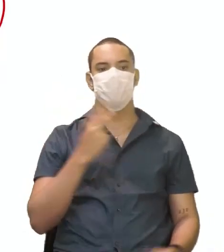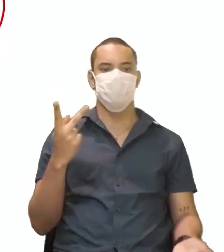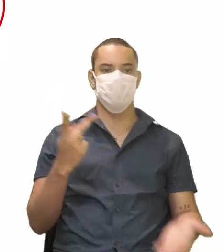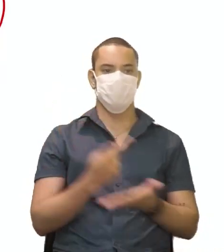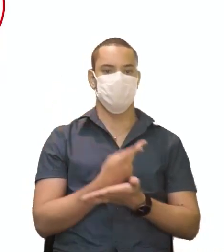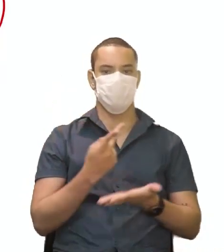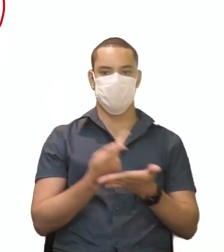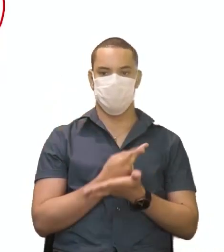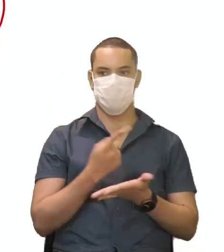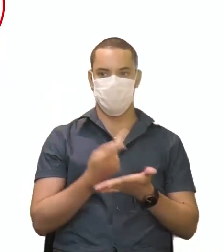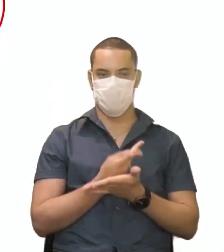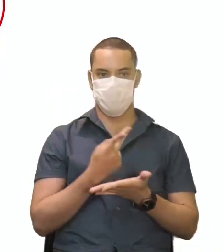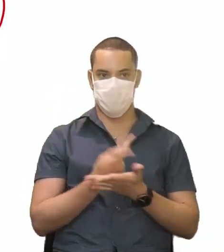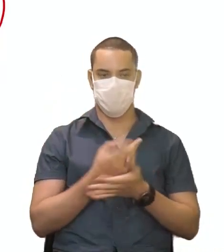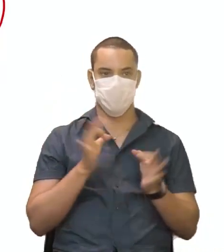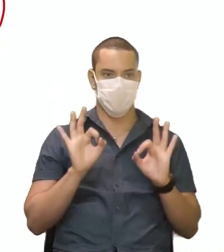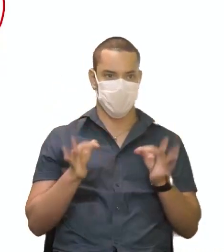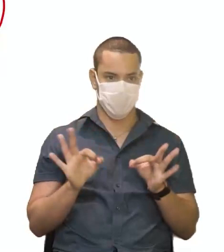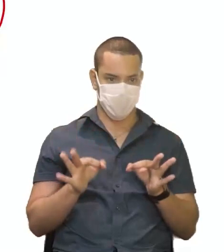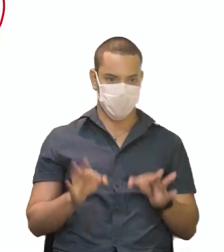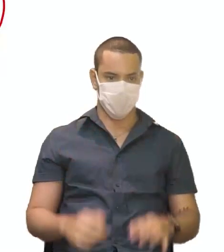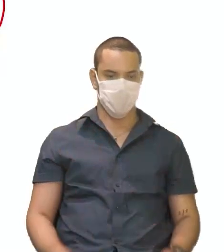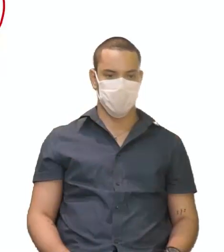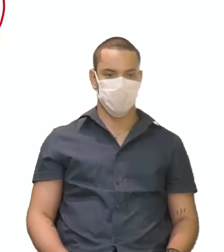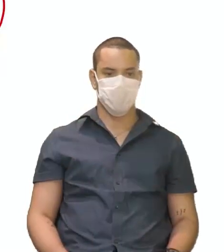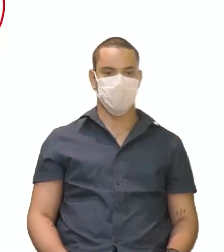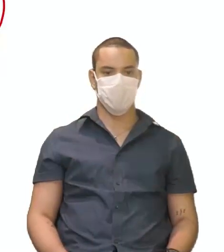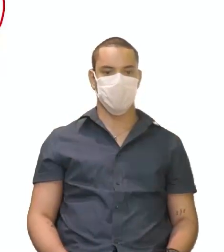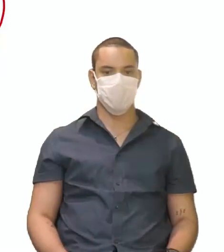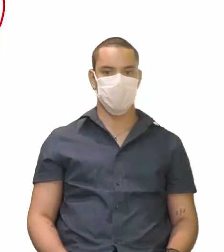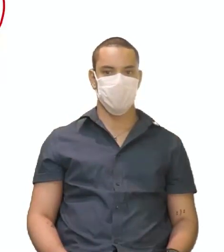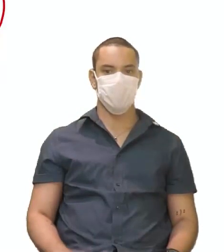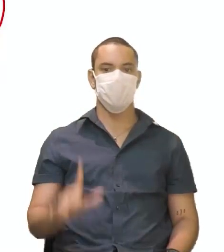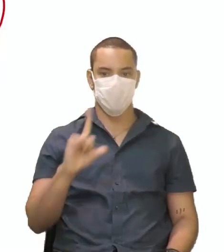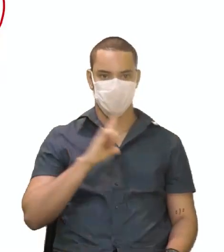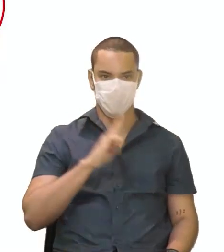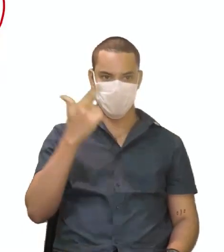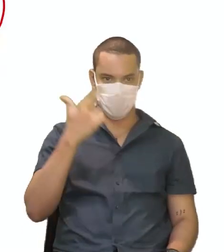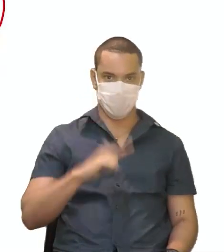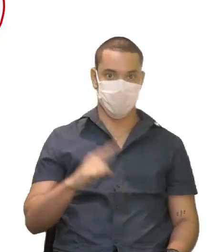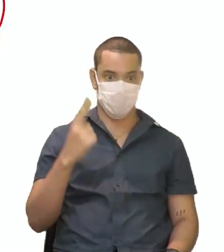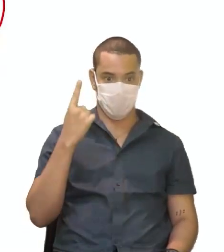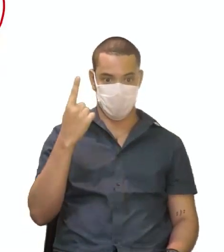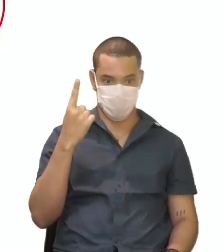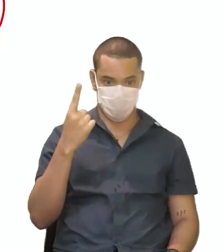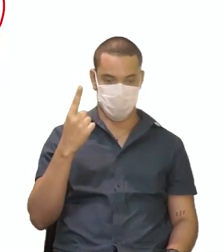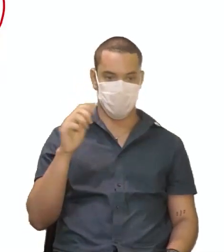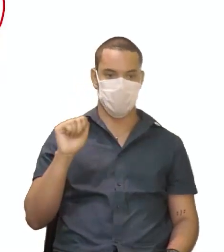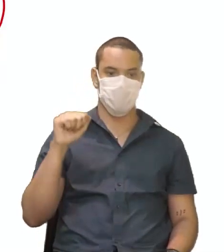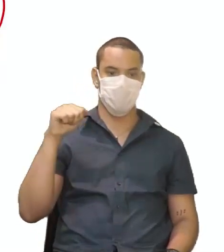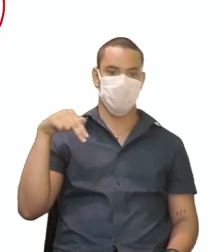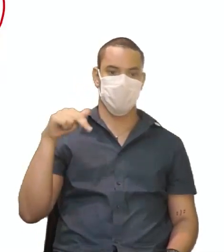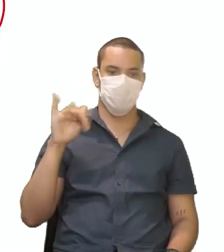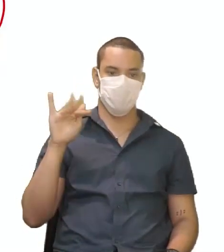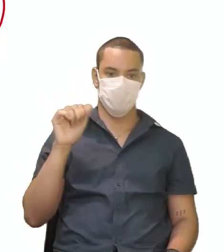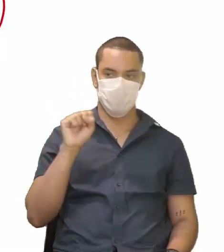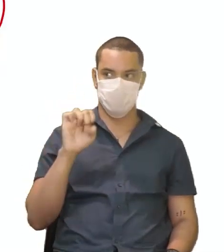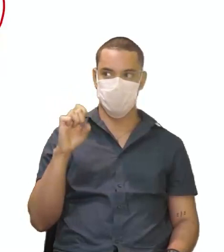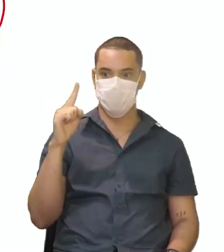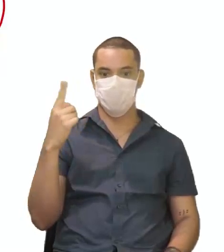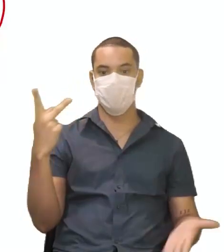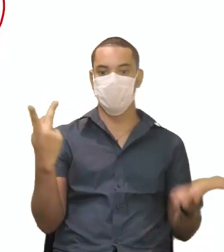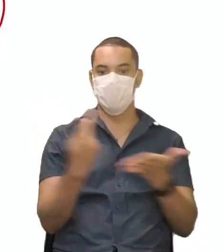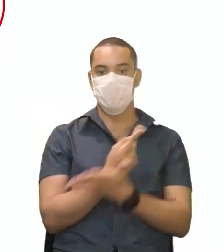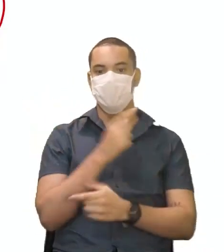errada! Ok, vamos ver se tem mais alguma. Tem! Na anáfase 1, ocorre